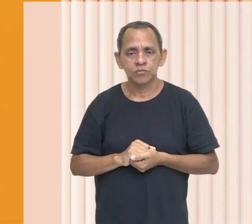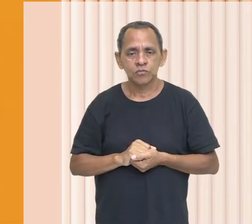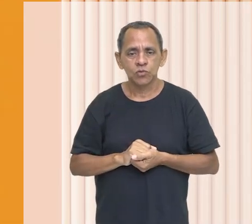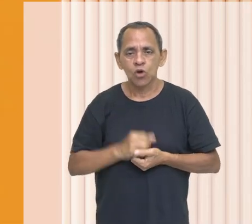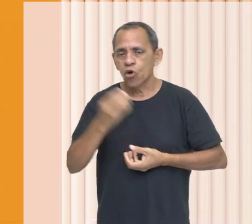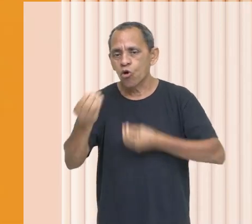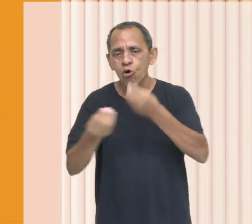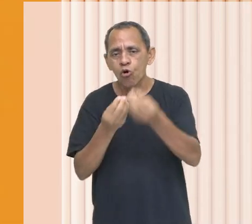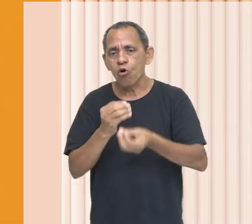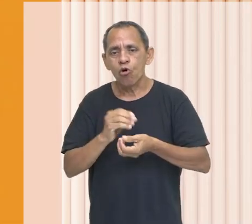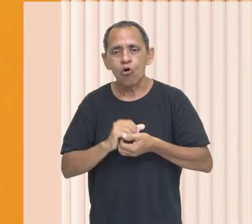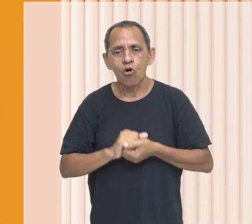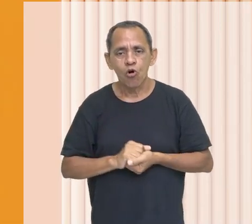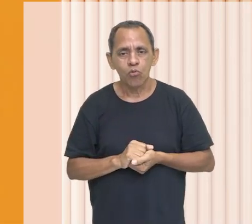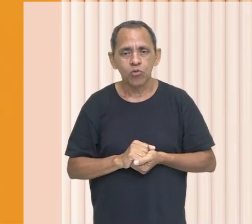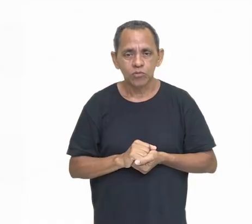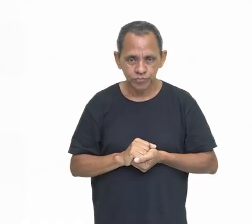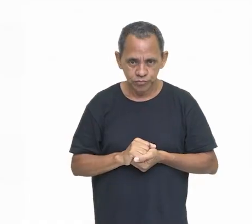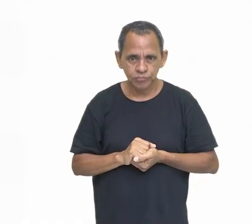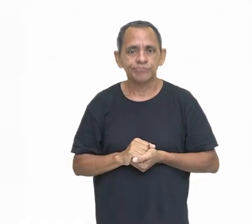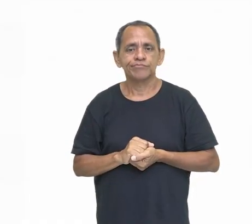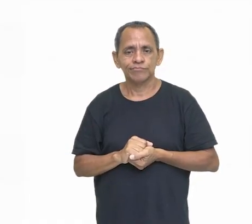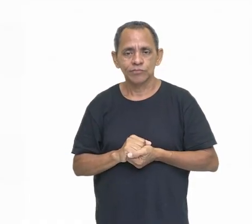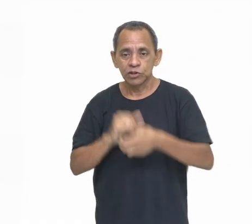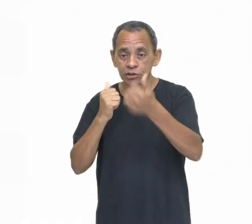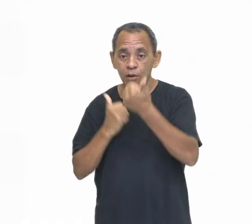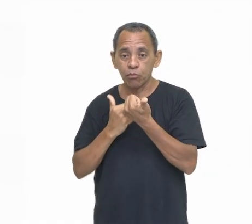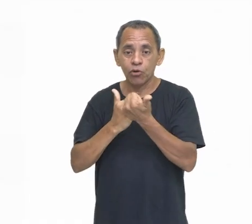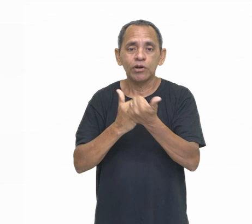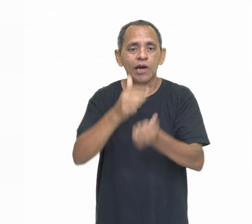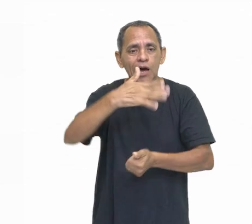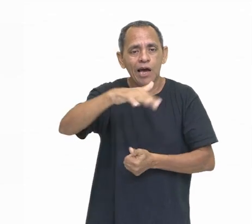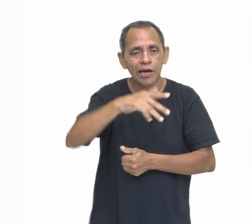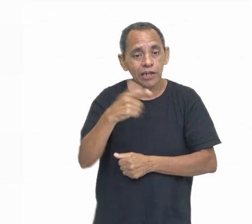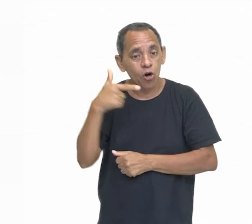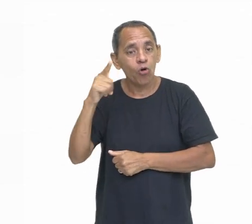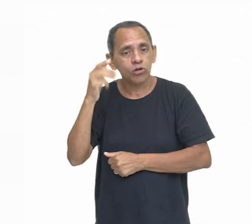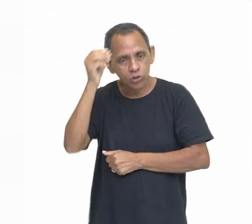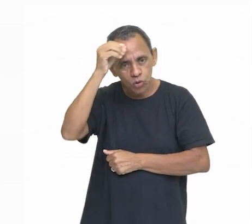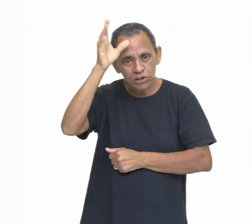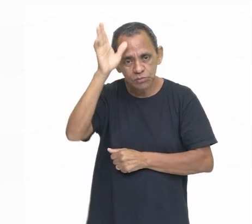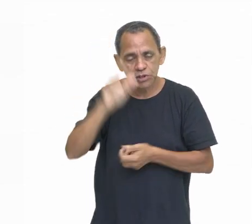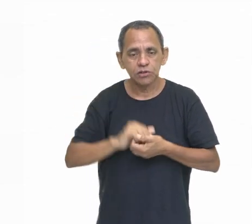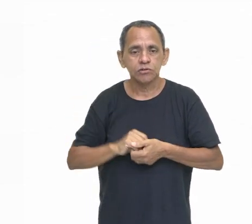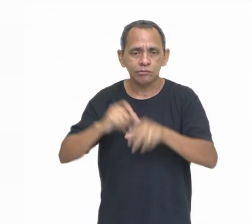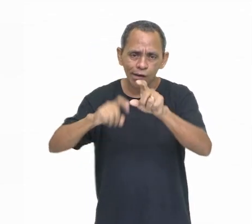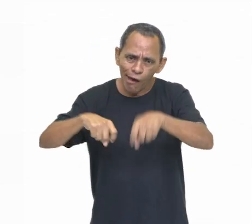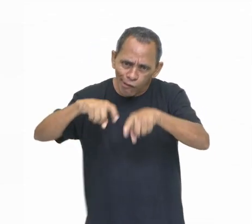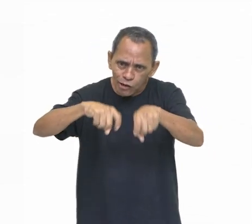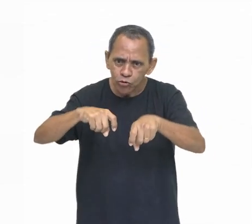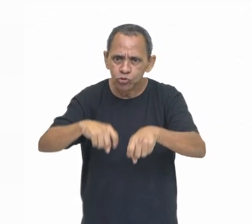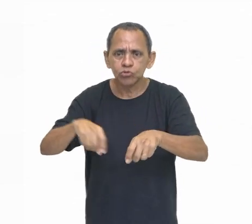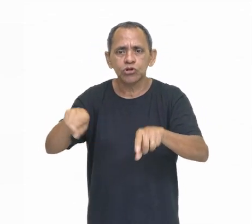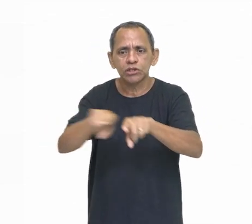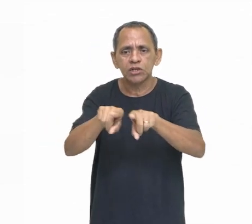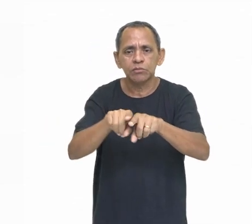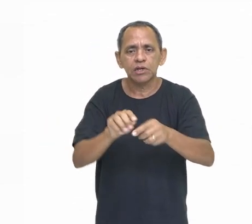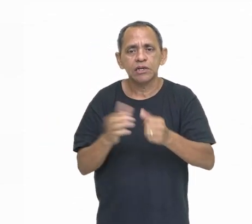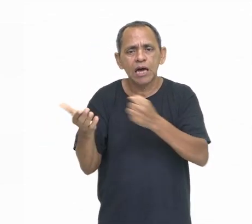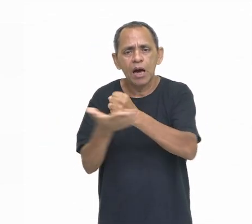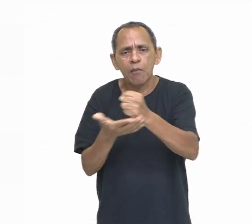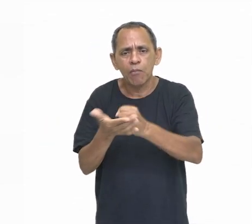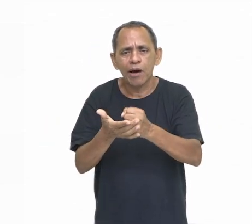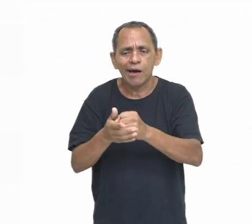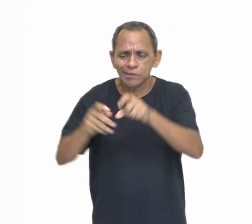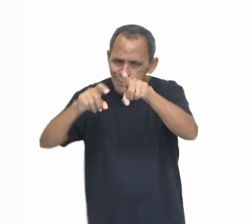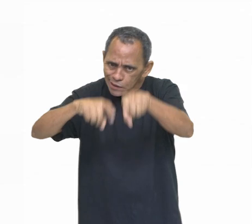do conhecimento, tá? Vamos lá. Agricultura e conhecimento. Olha só, a base da economia asteca